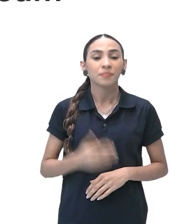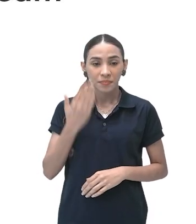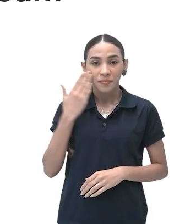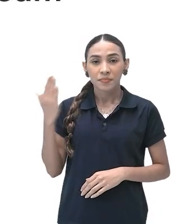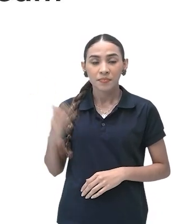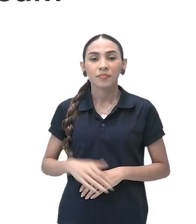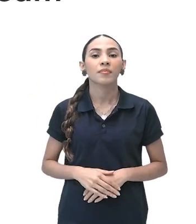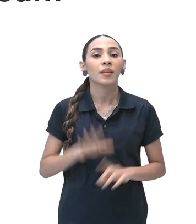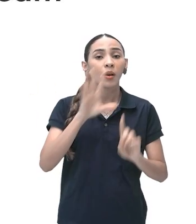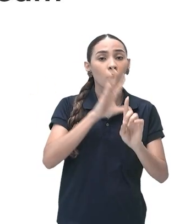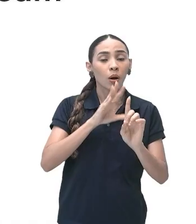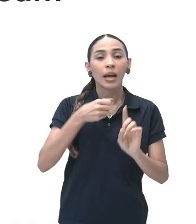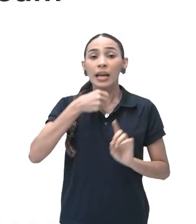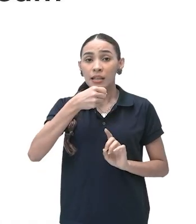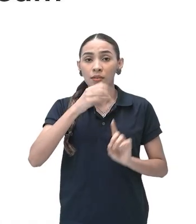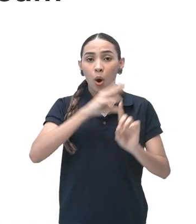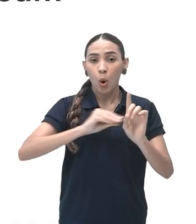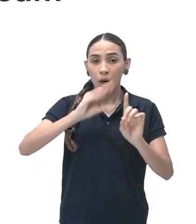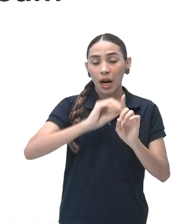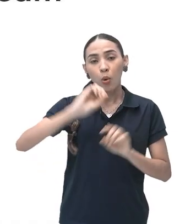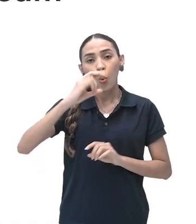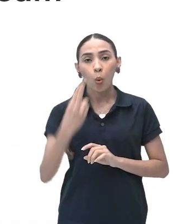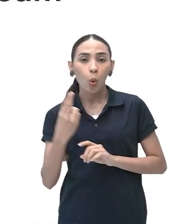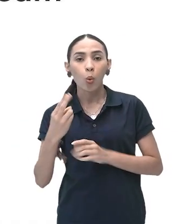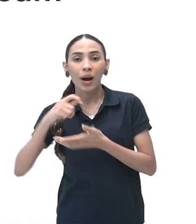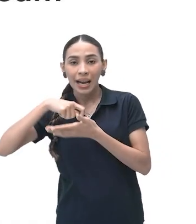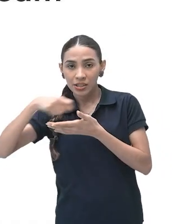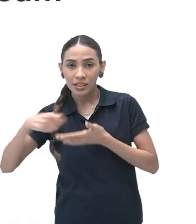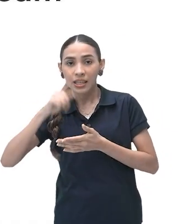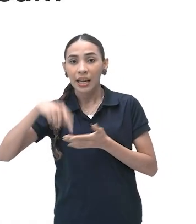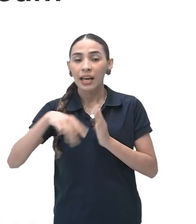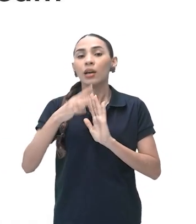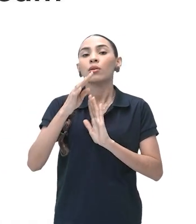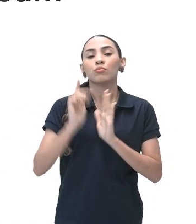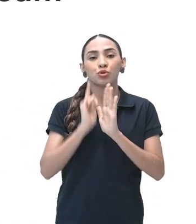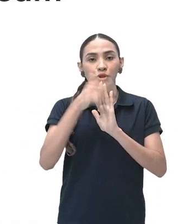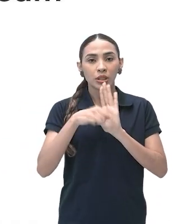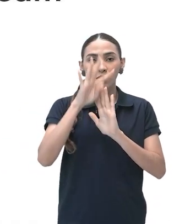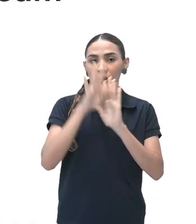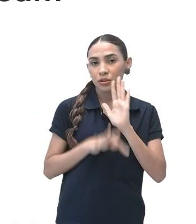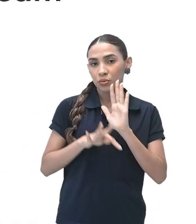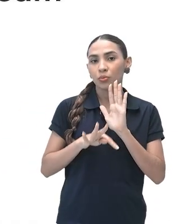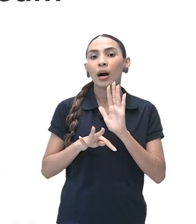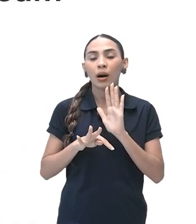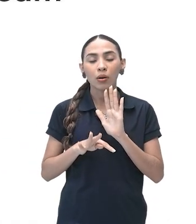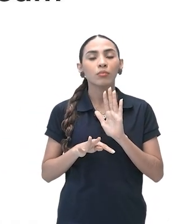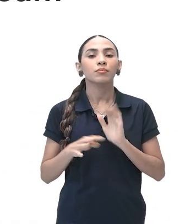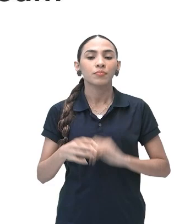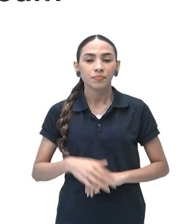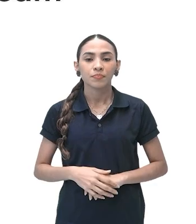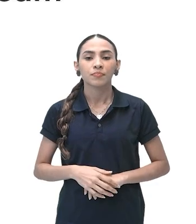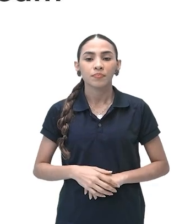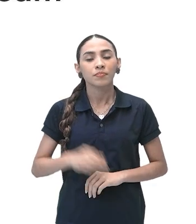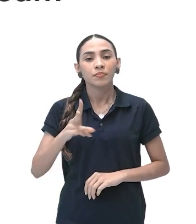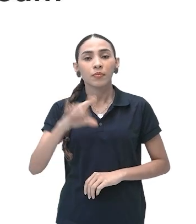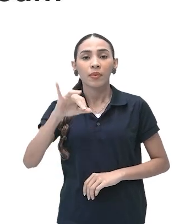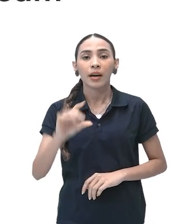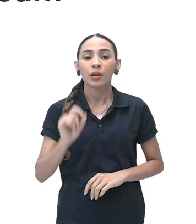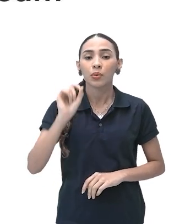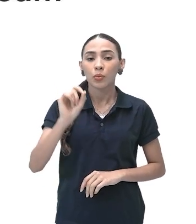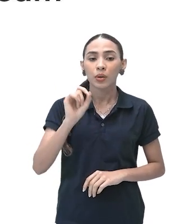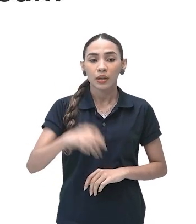ela oral ou escrita, é um gênero textual que, de maneira predominante,